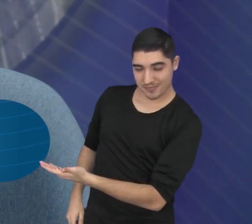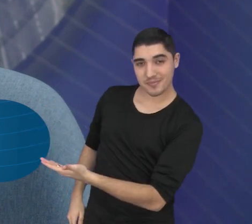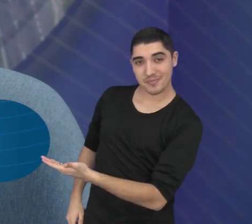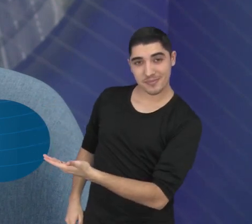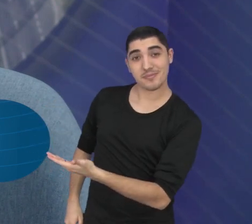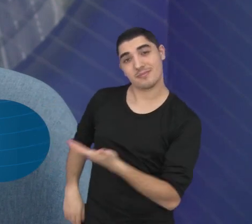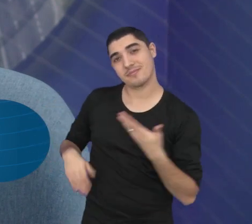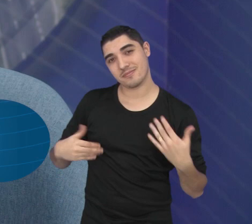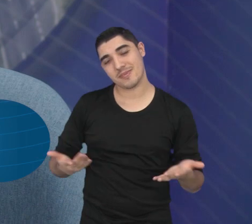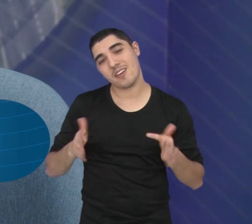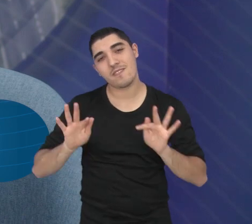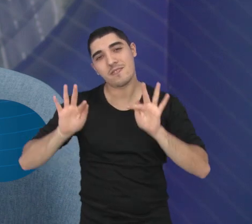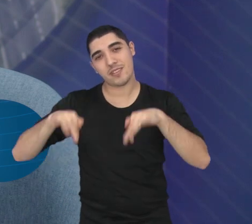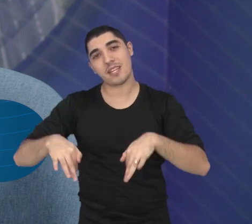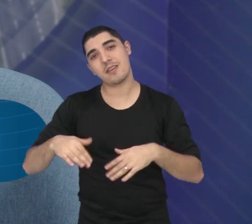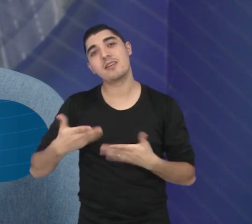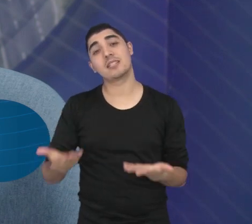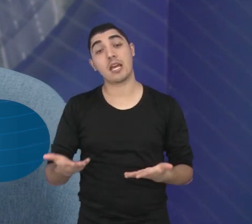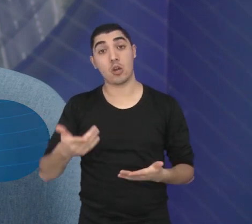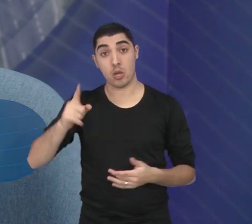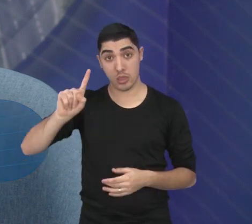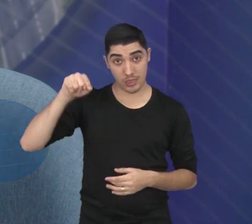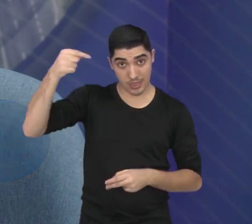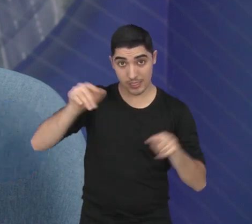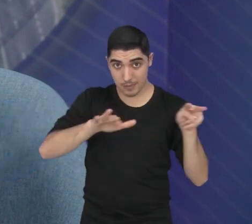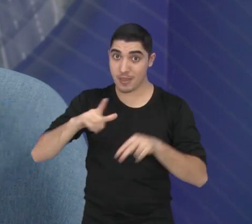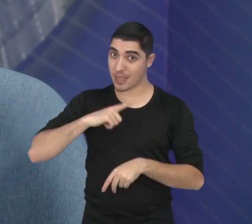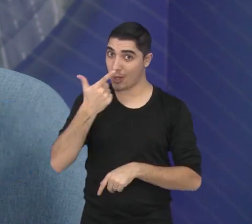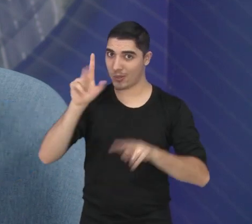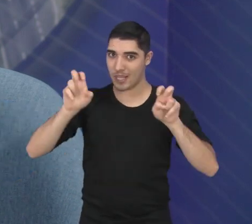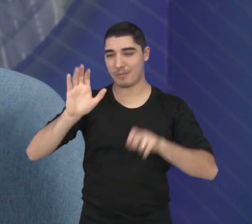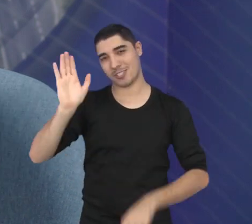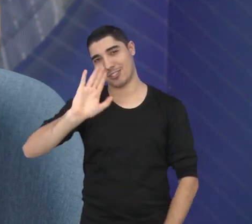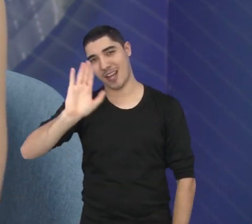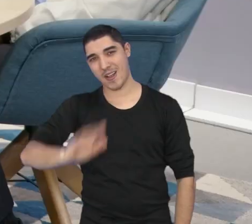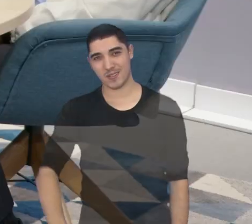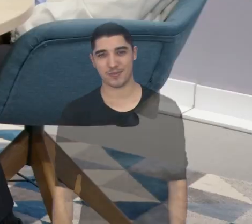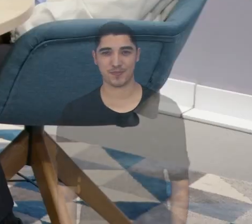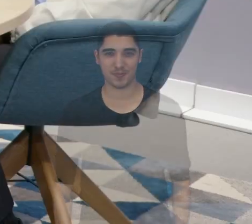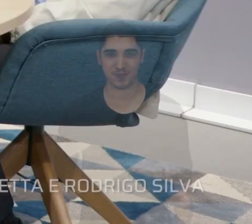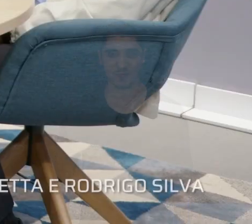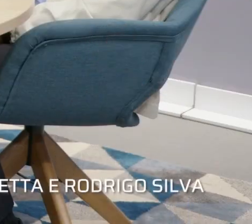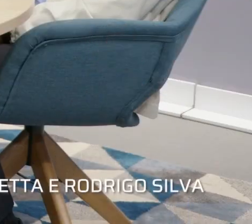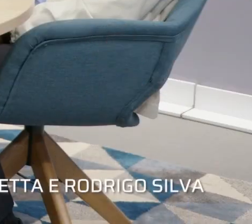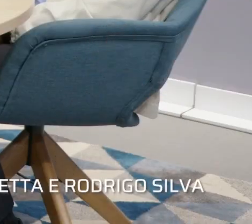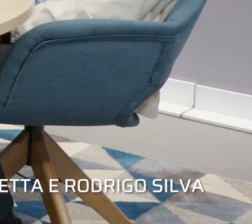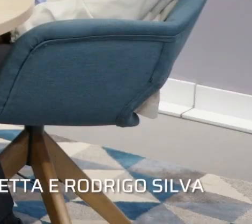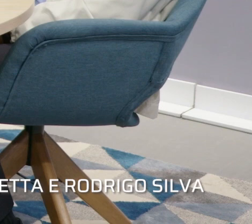Cidade na TV. É isso, a gente fica por aqui, mas semana que vem tem mais, viu? Tchau, tchau!